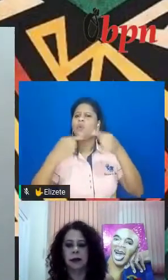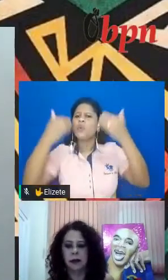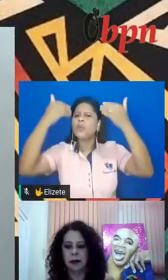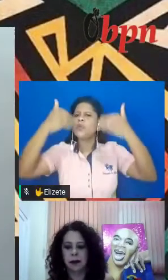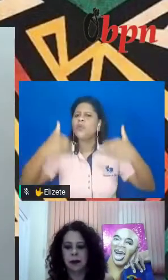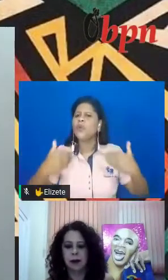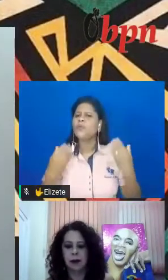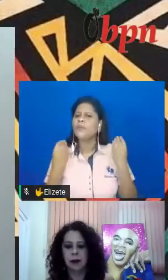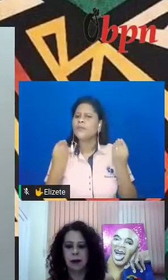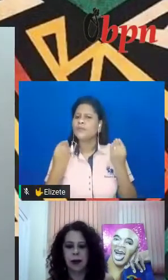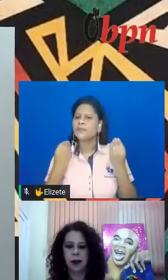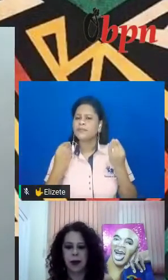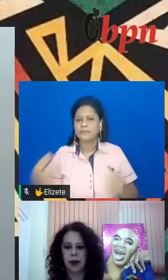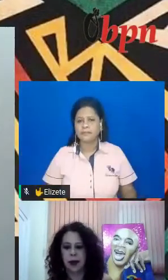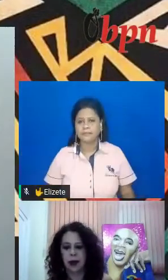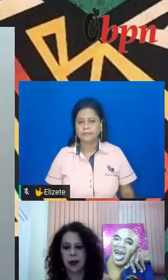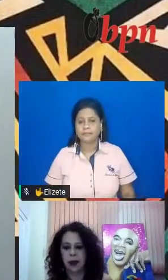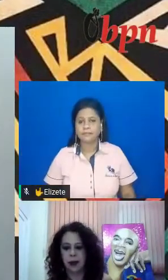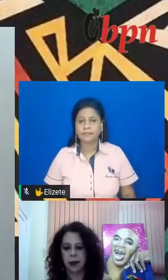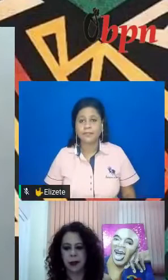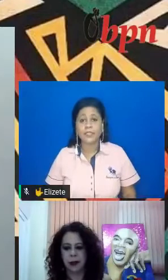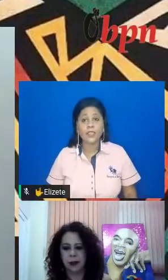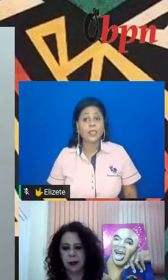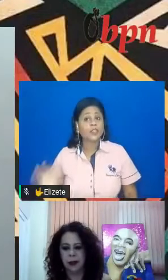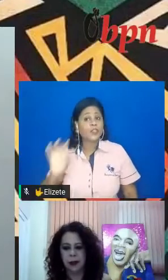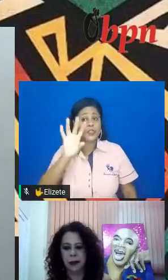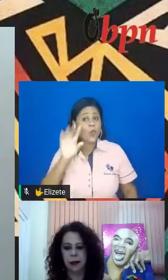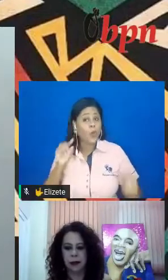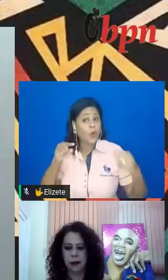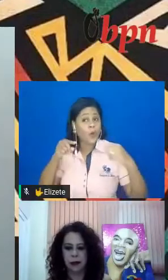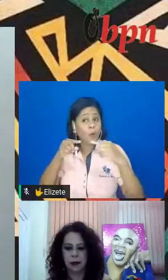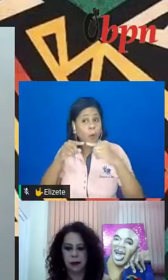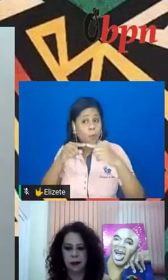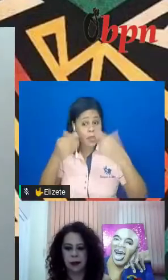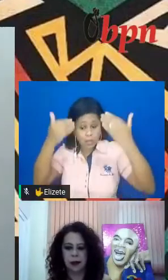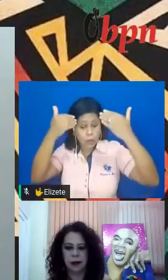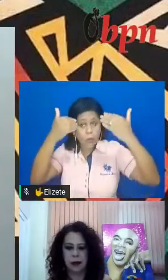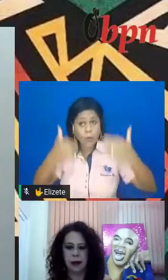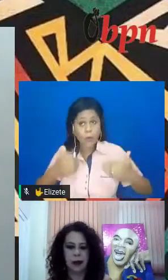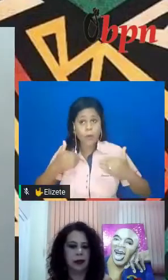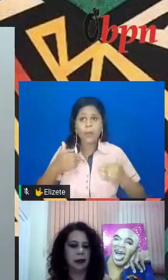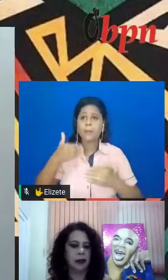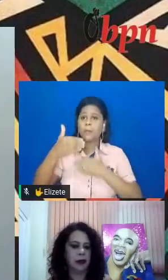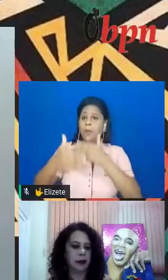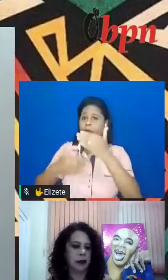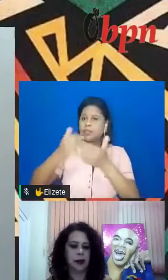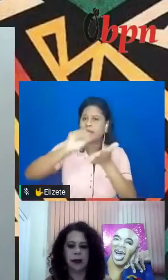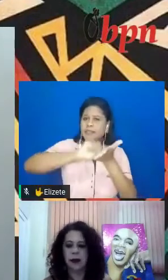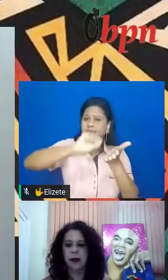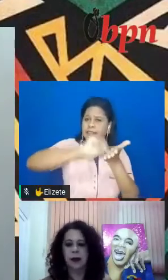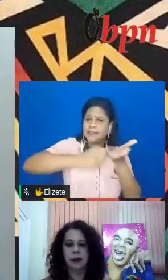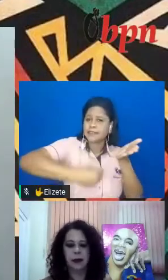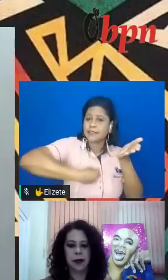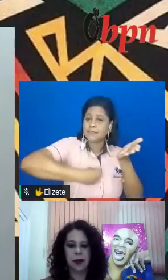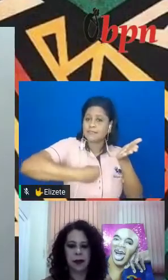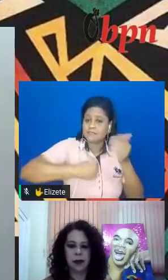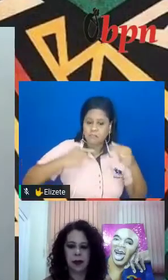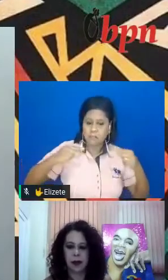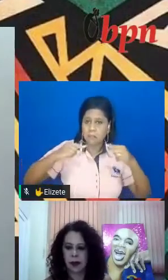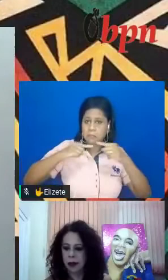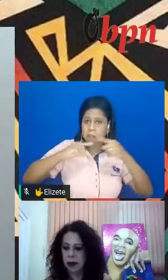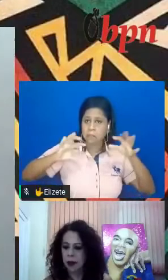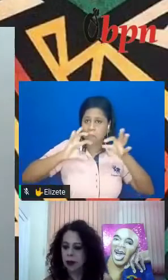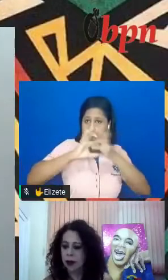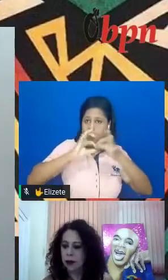eu diria, ele só tem a ver com o corpo, esse processo da escrevivência, ele só tem a ver com